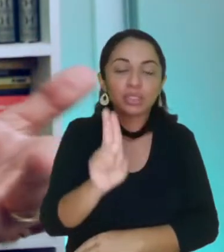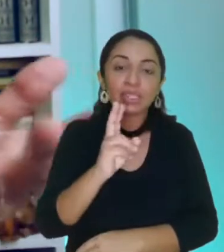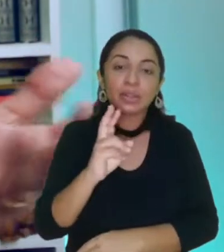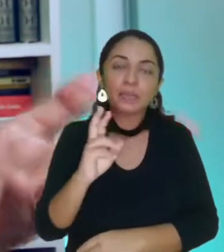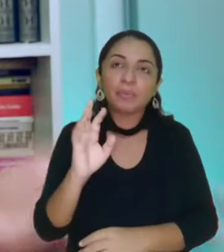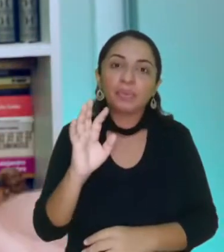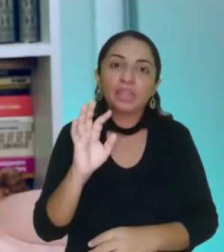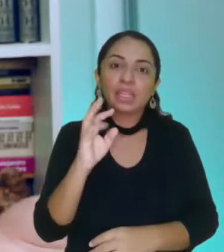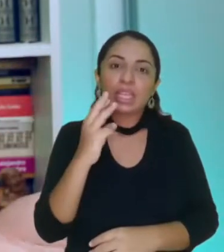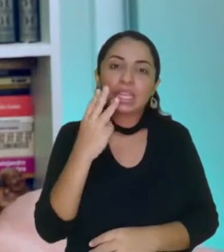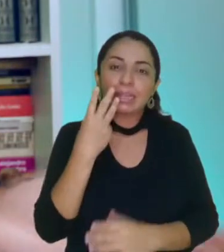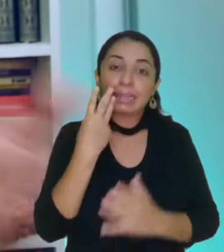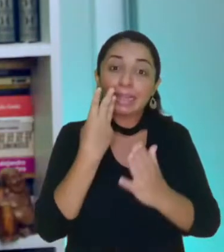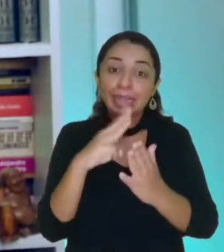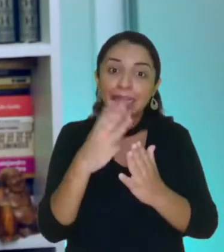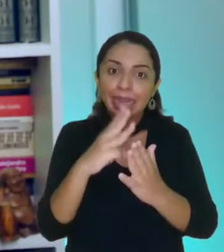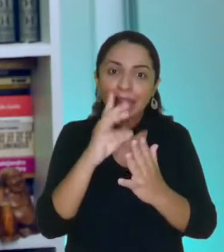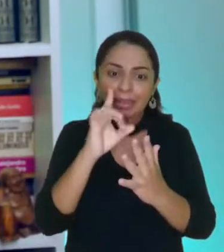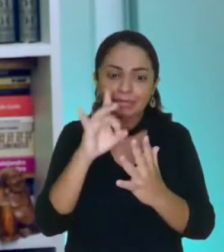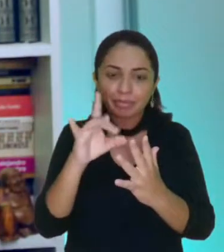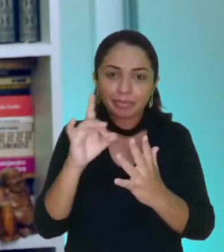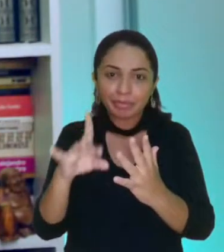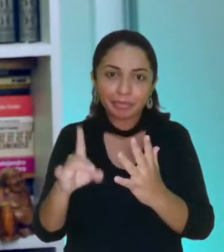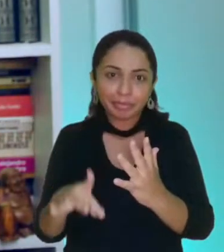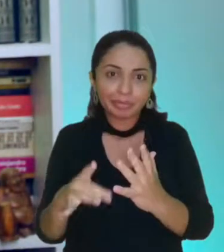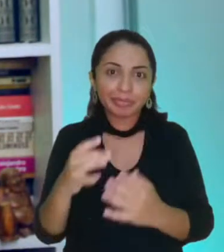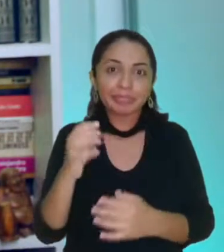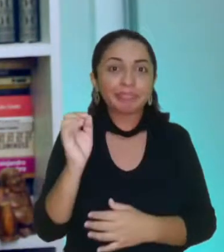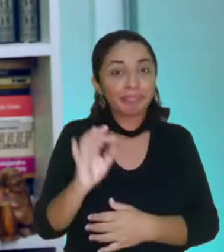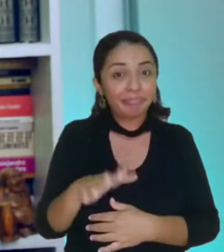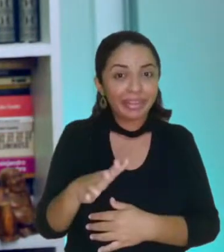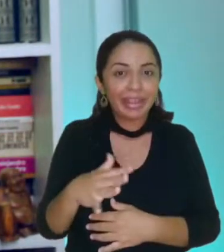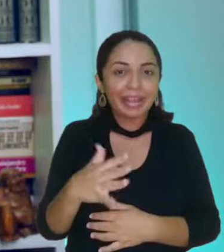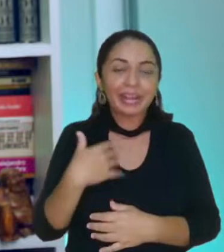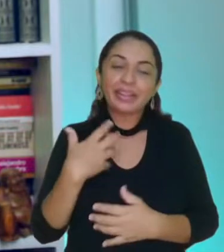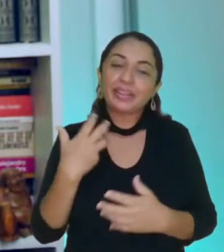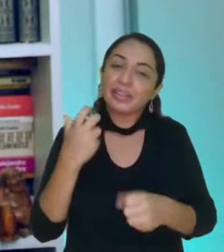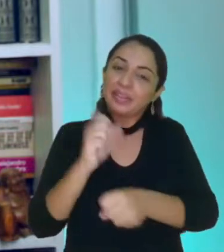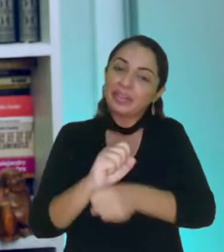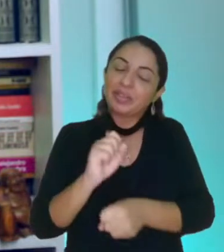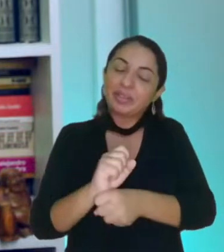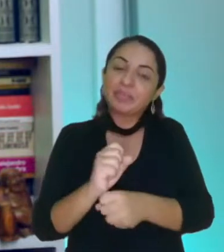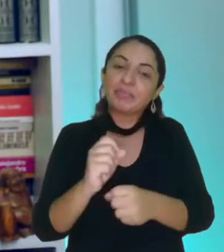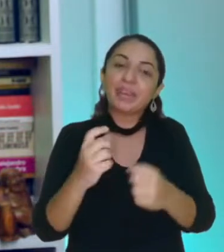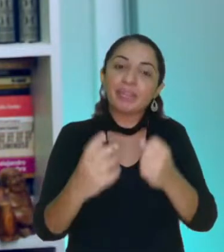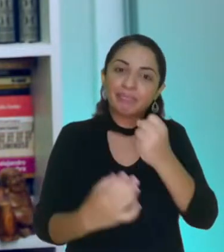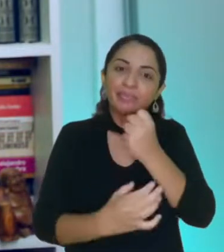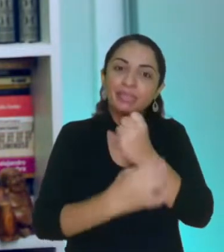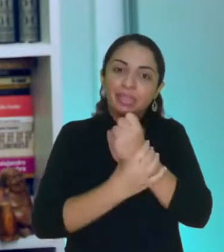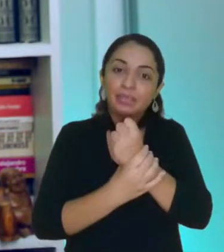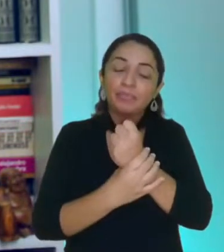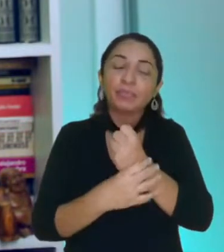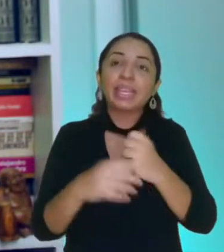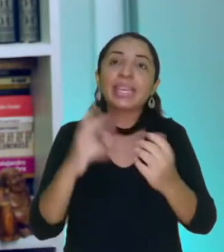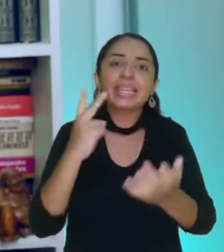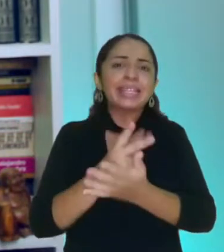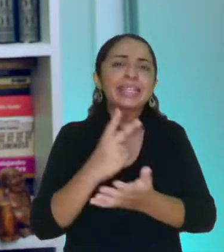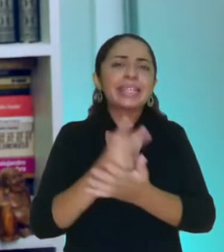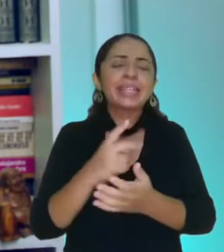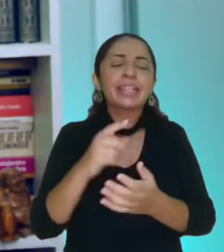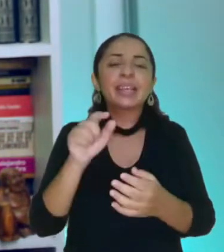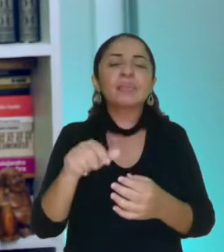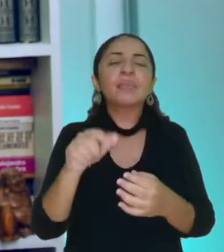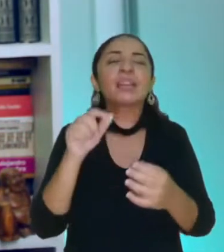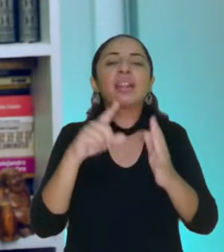por pouco mais de R$3 cada livro. E eu espero que eles estejam bem conservados. Geralmente os livros do sebo